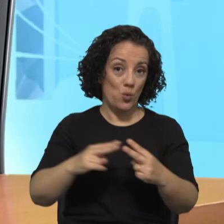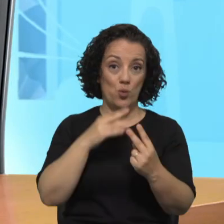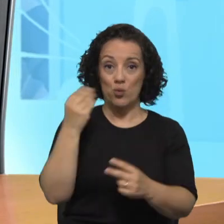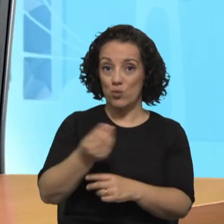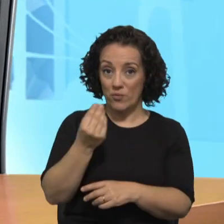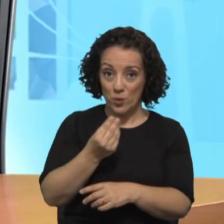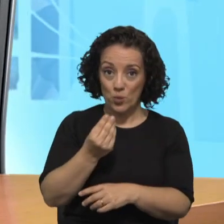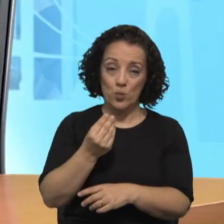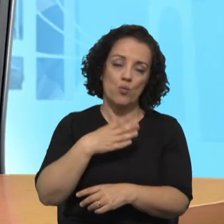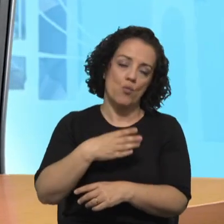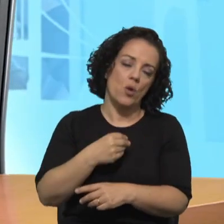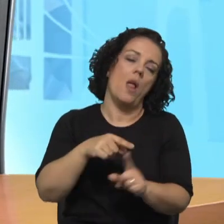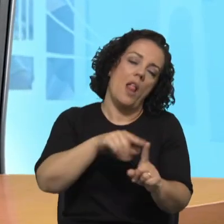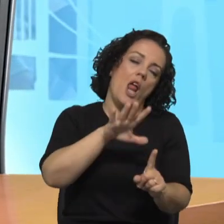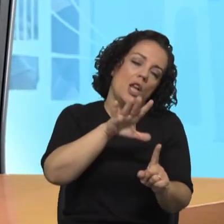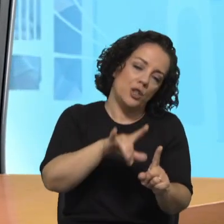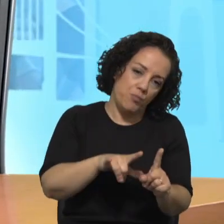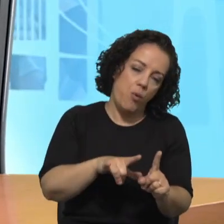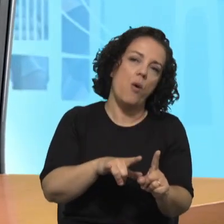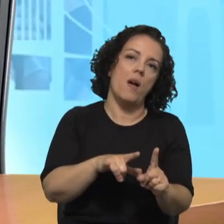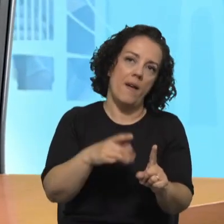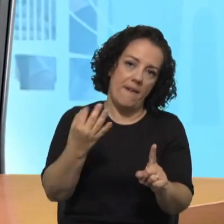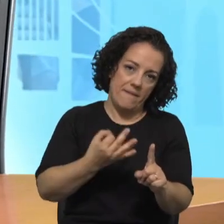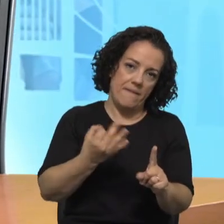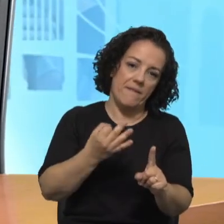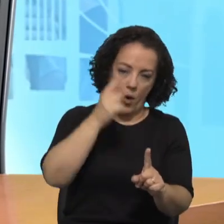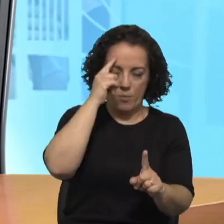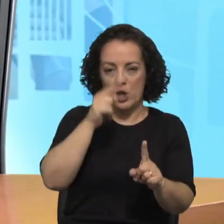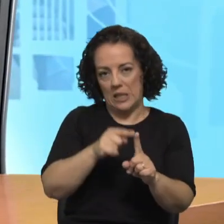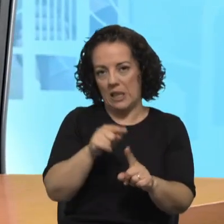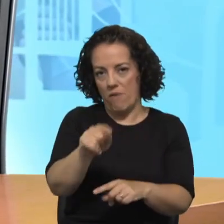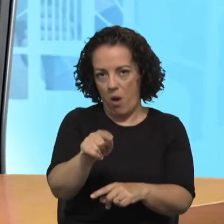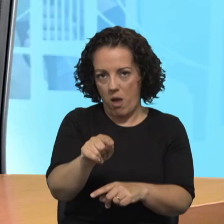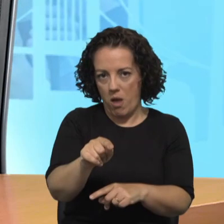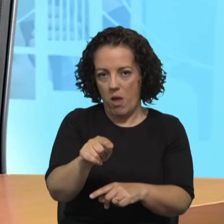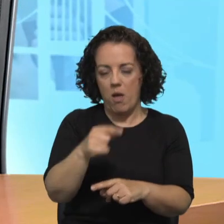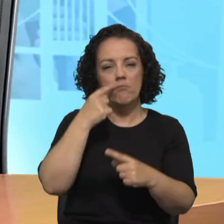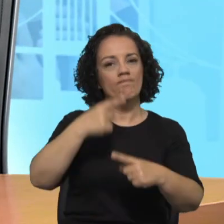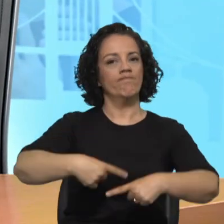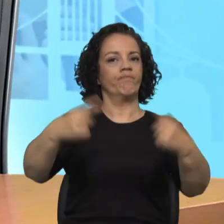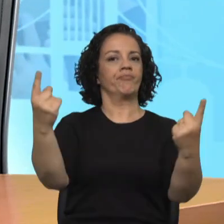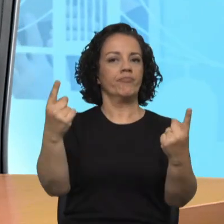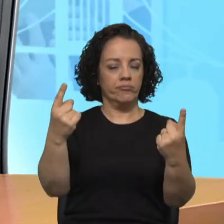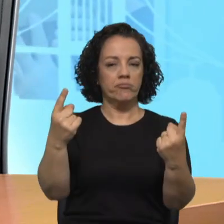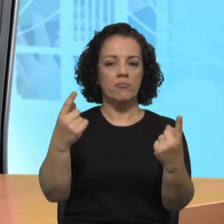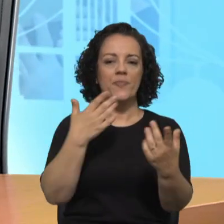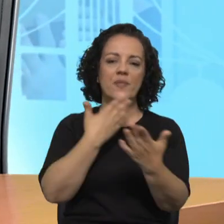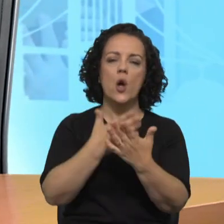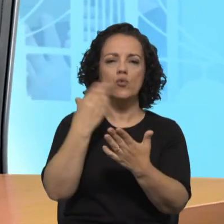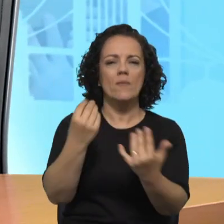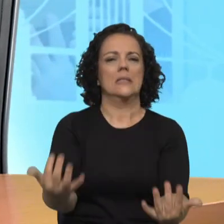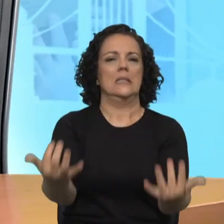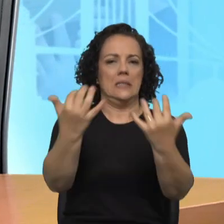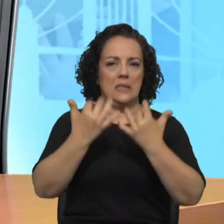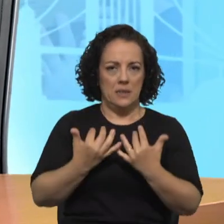Juventude, claro que a de Lisboa de certeza, é um antídoto contra esse risco. E creio que, claro, e também